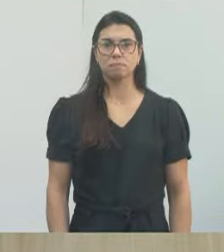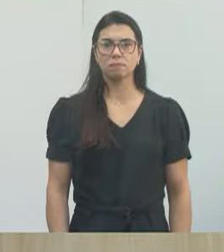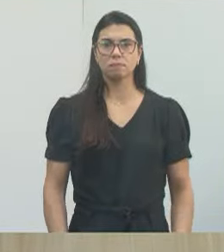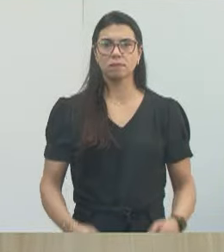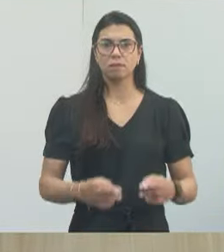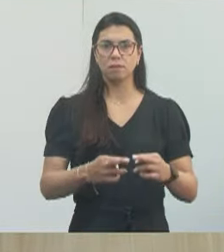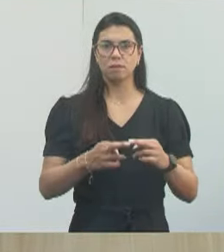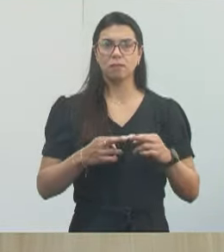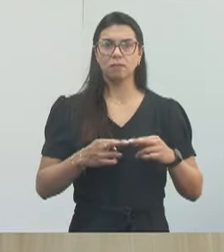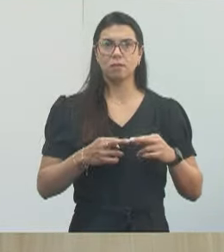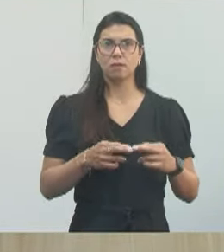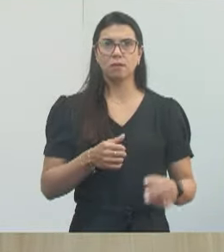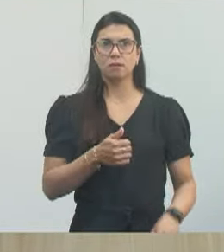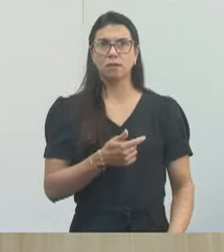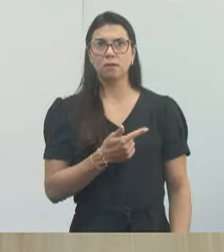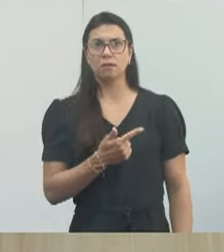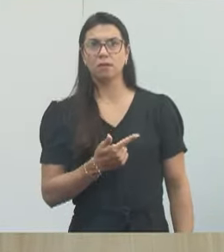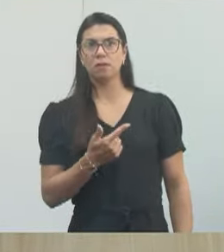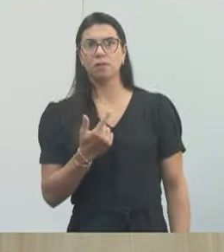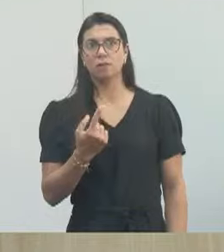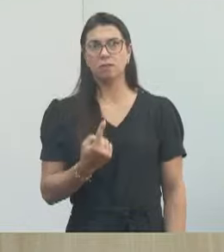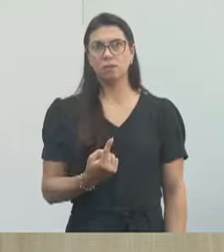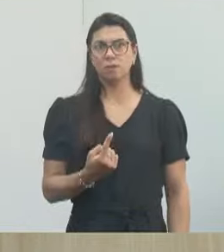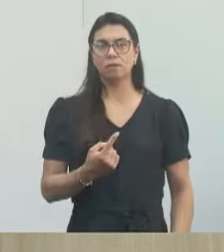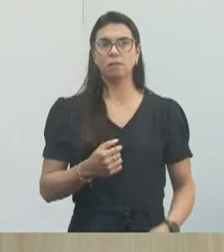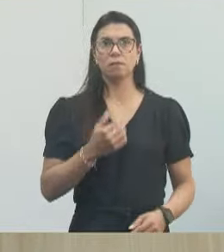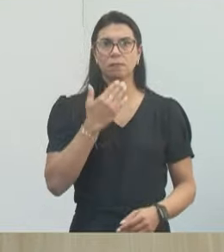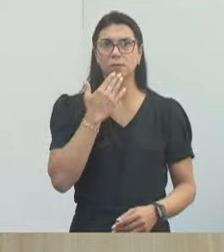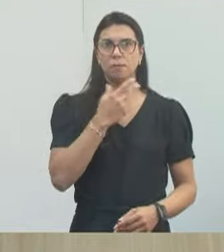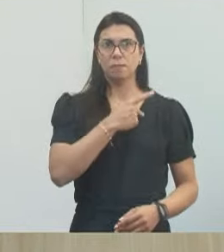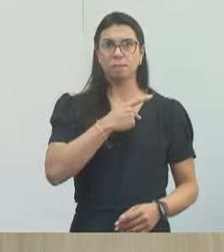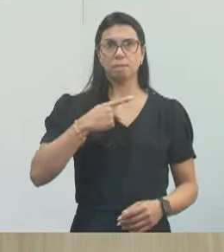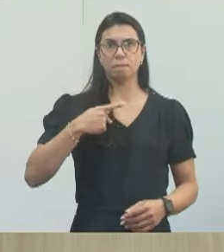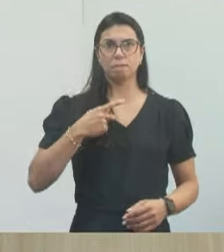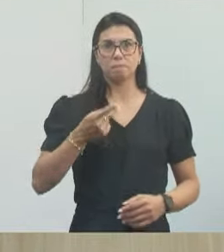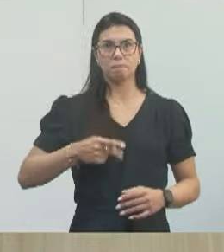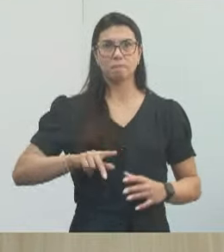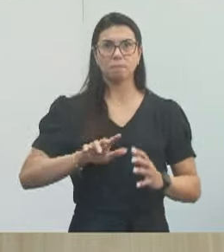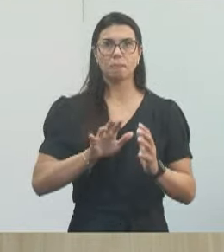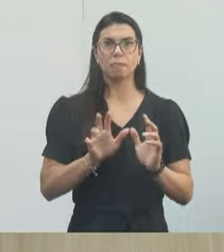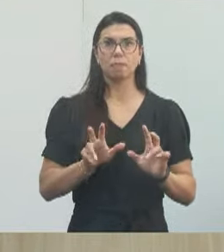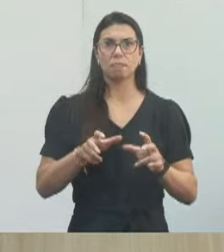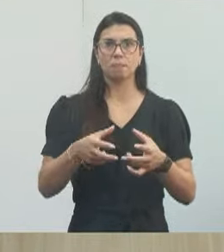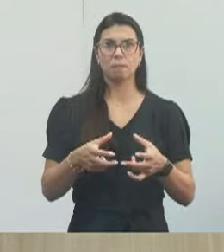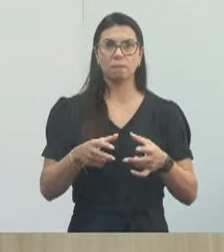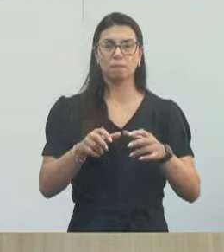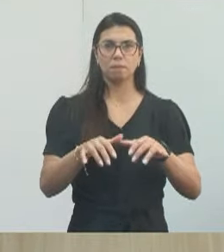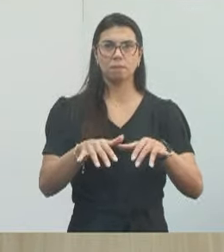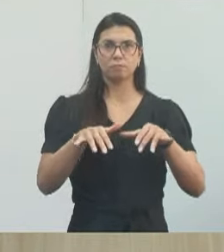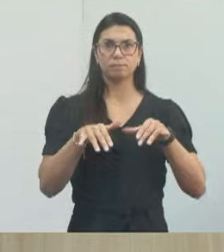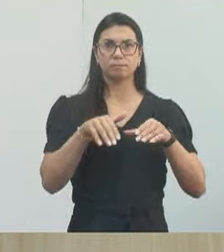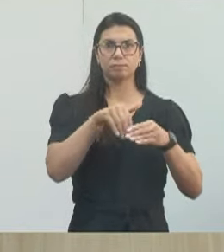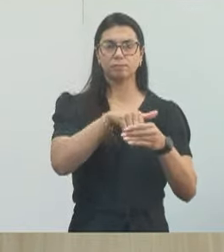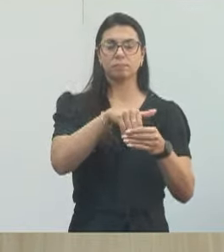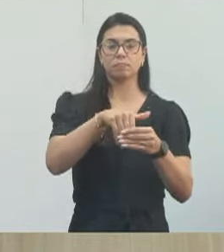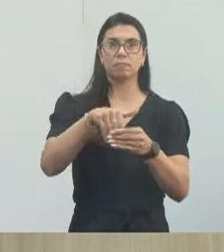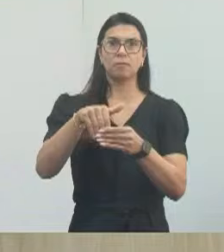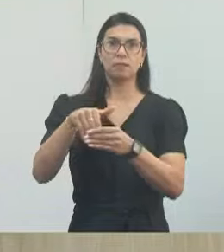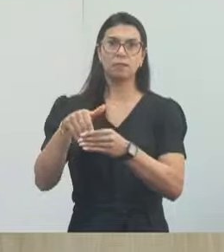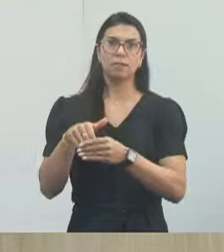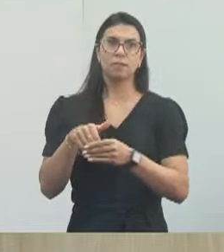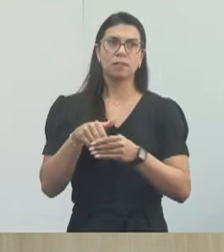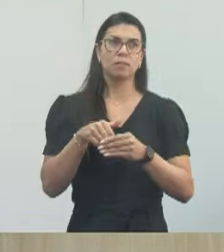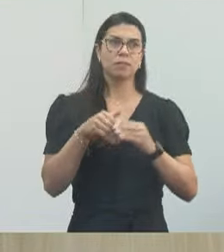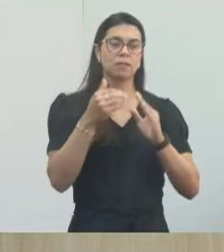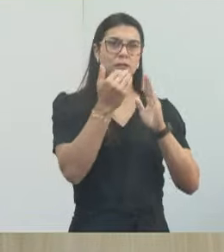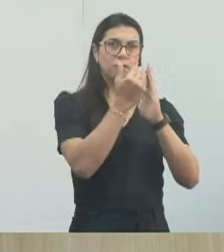requerimento 121 requeremos aí senhor presidentes da casa ouvido e aprovado pela igreja de plenário